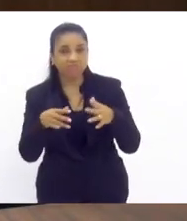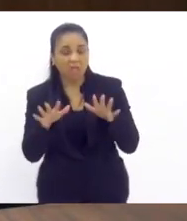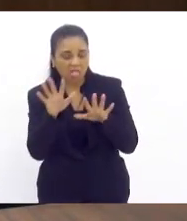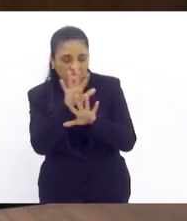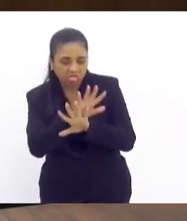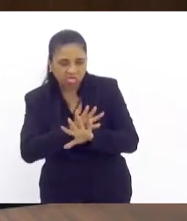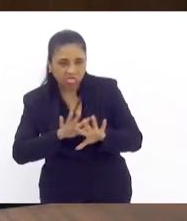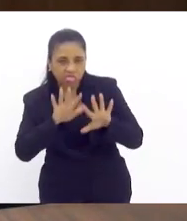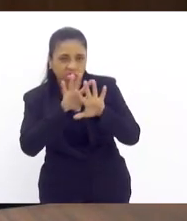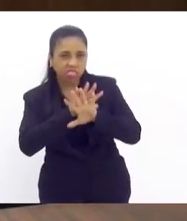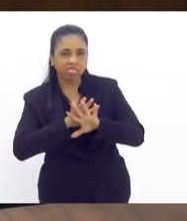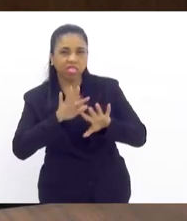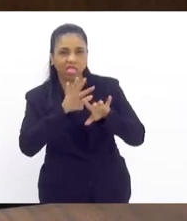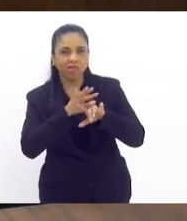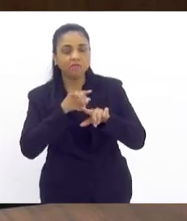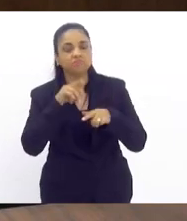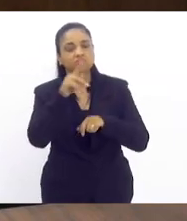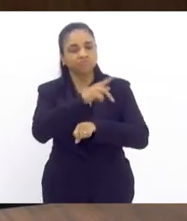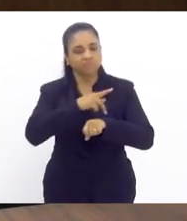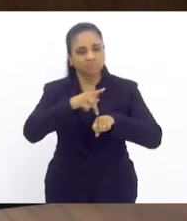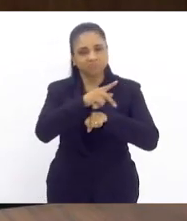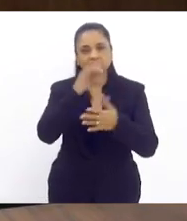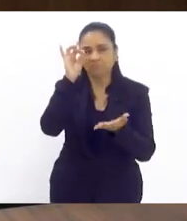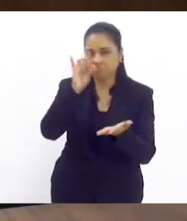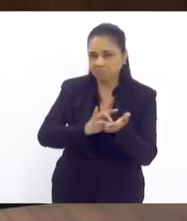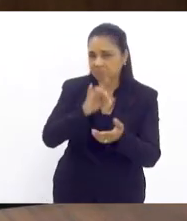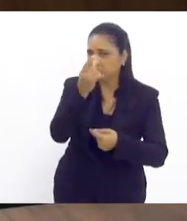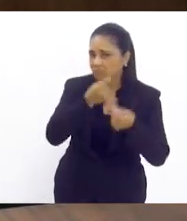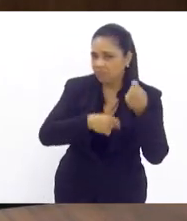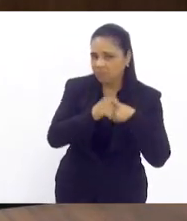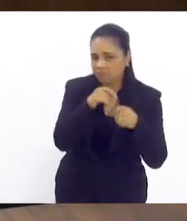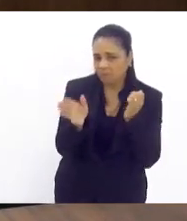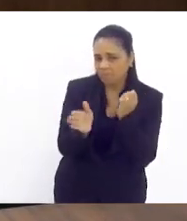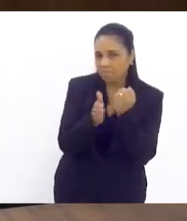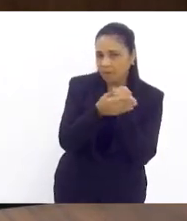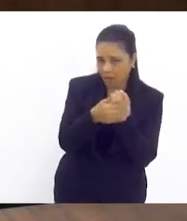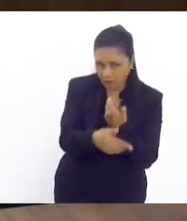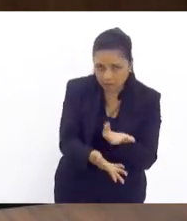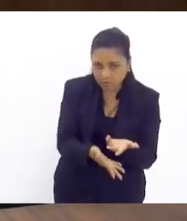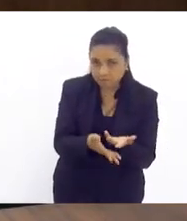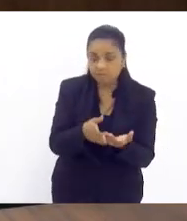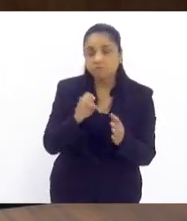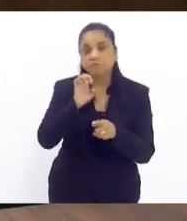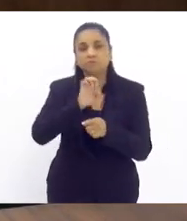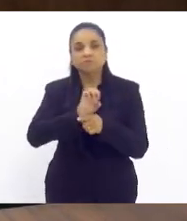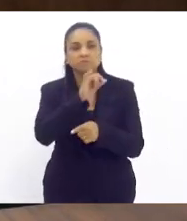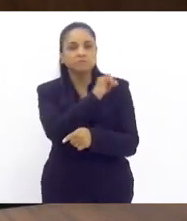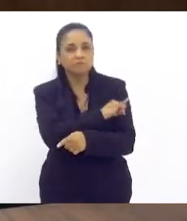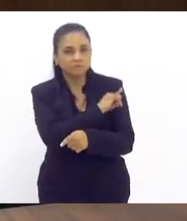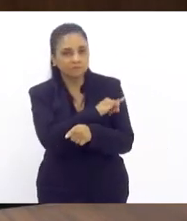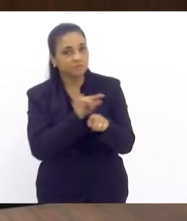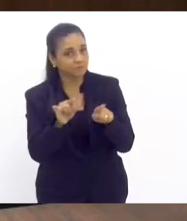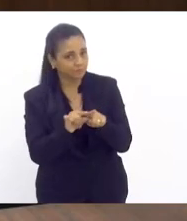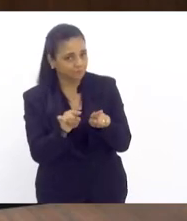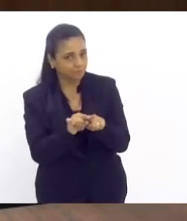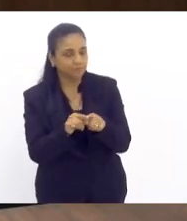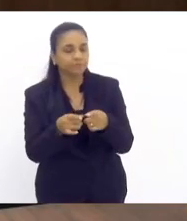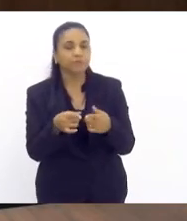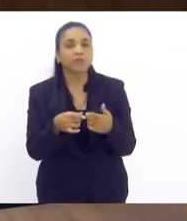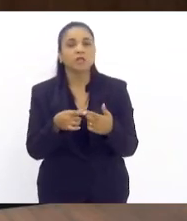que encontrava o nosso país na economia naquela ocasião e também o Estado do Rio de Janeiro. Chegando